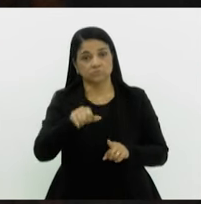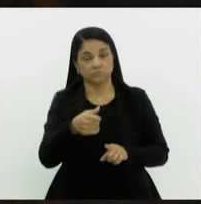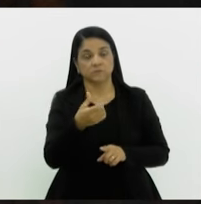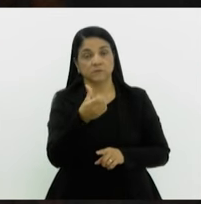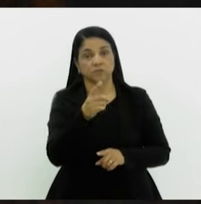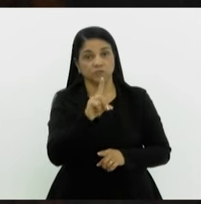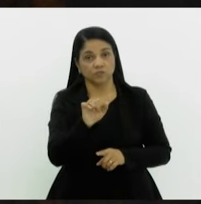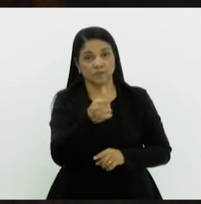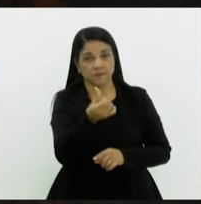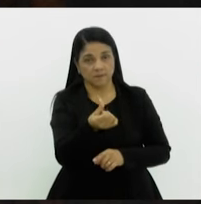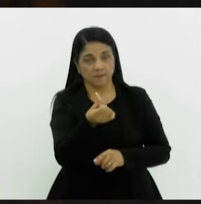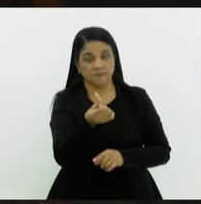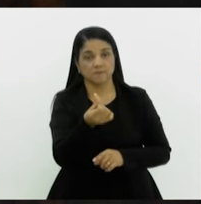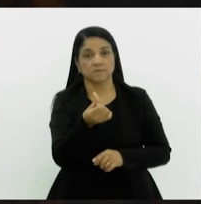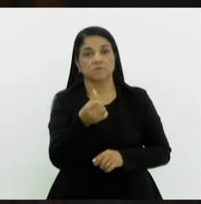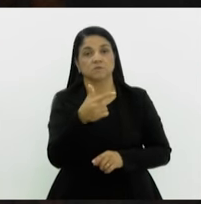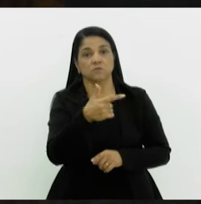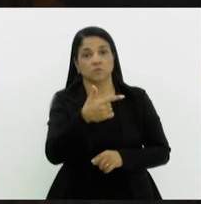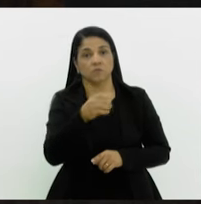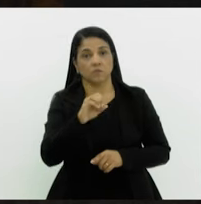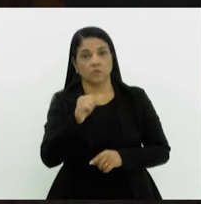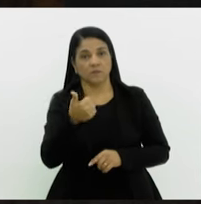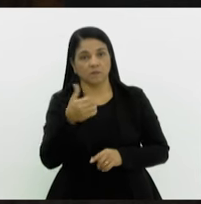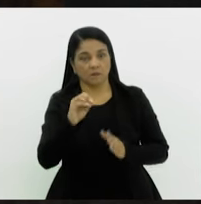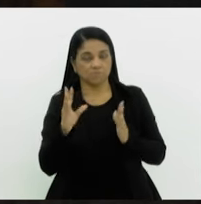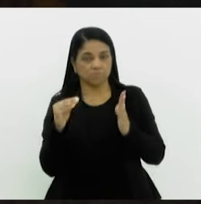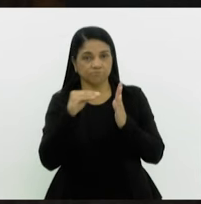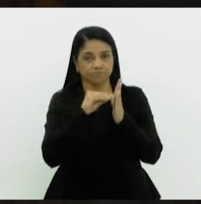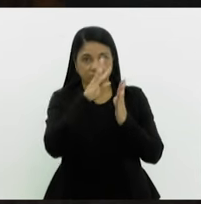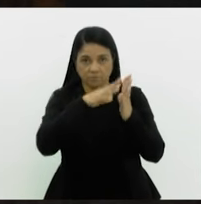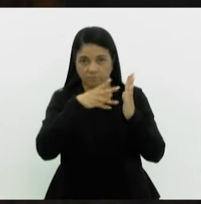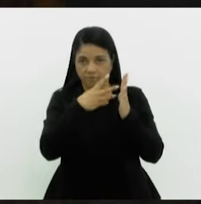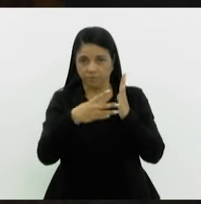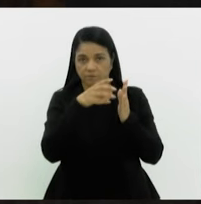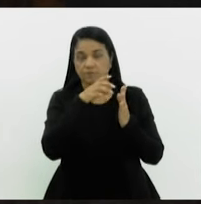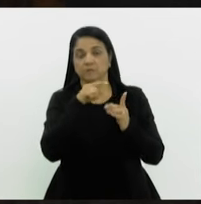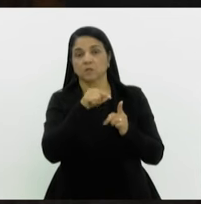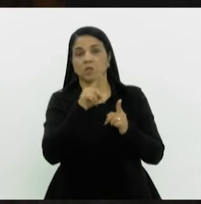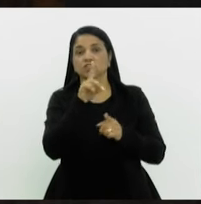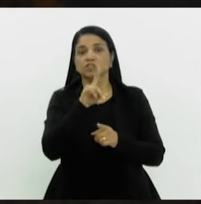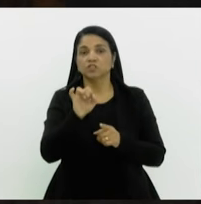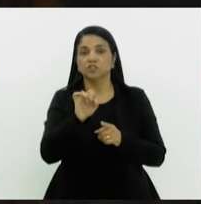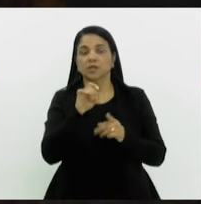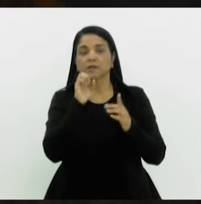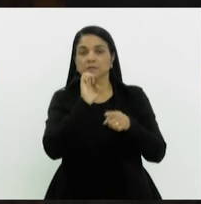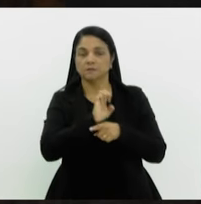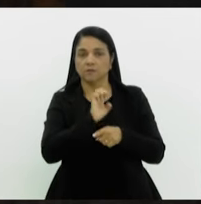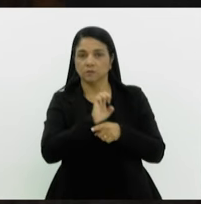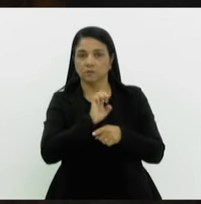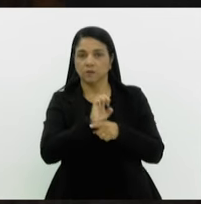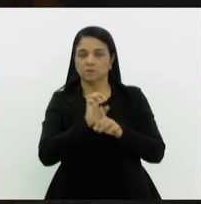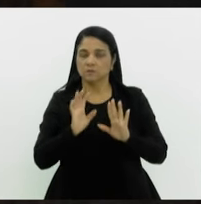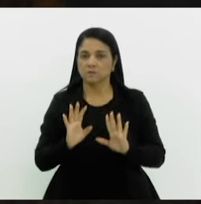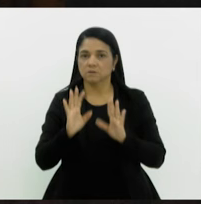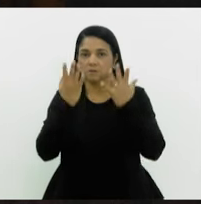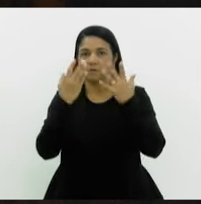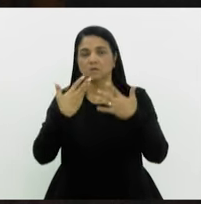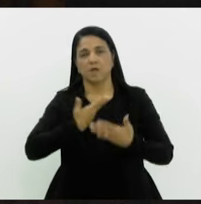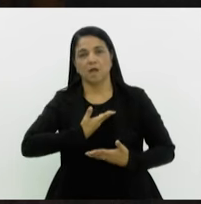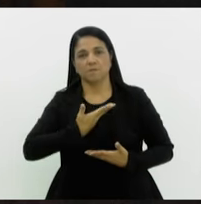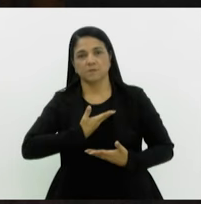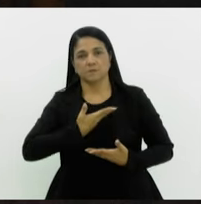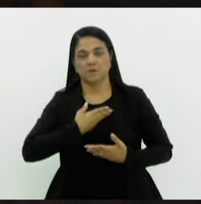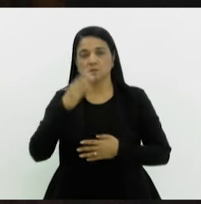de 2010, incluindo no calendário oficial do Estado do Rio de Janeiro o Dia Estadual da Celebração da Amizade